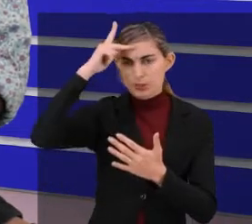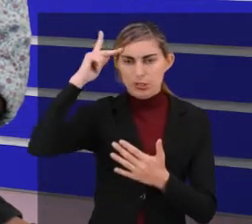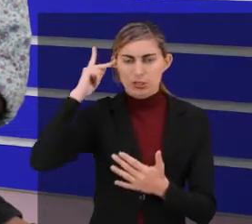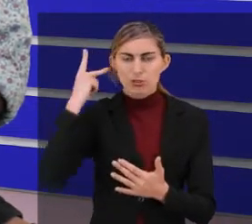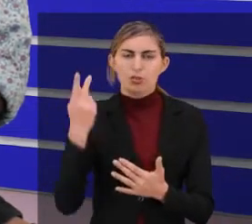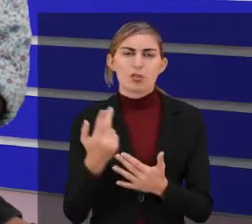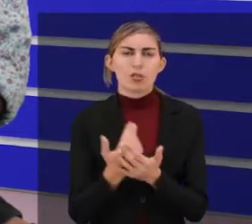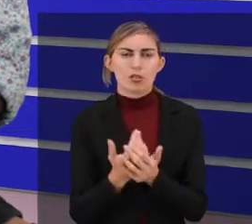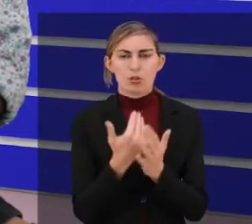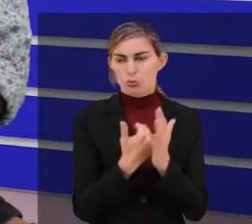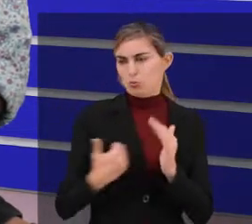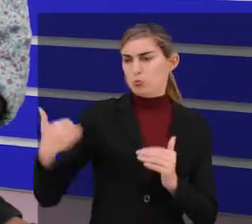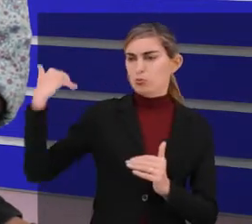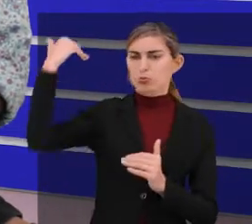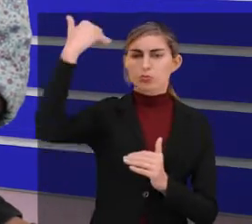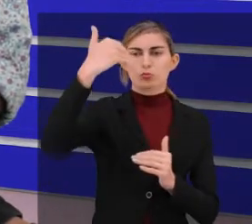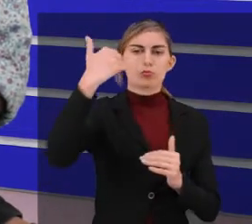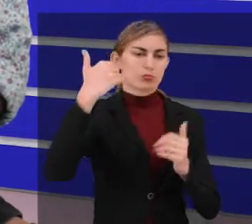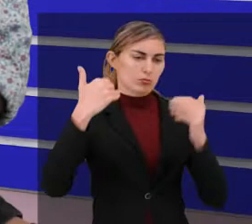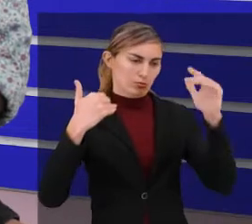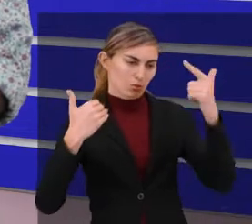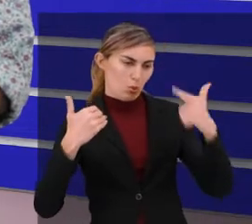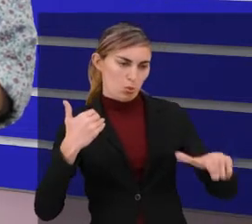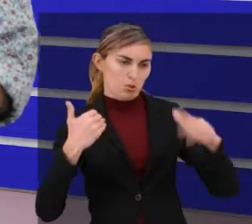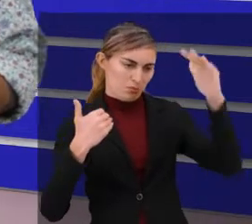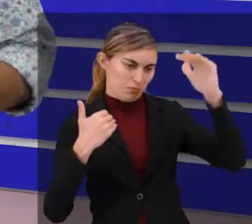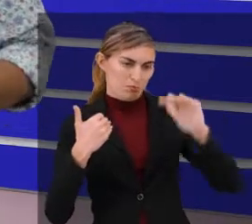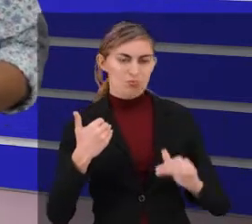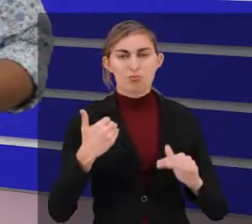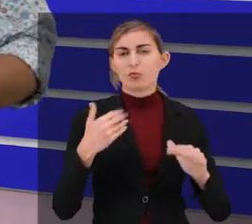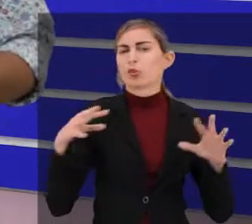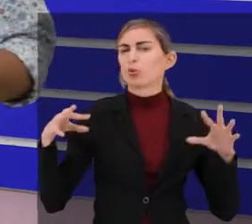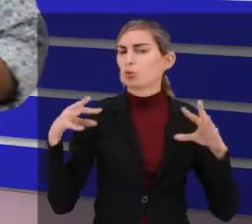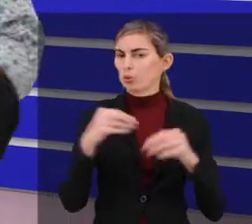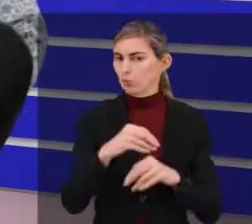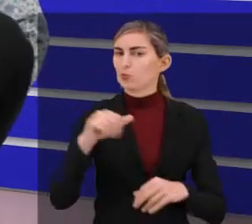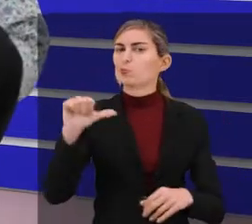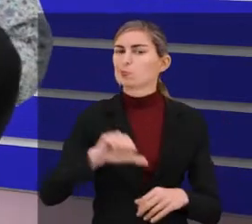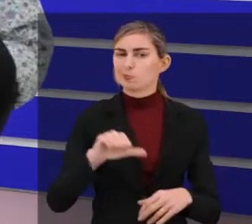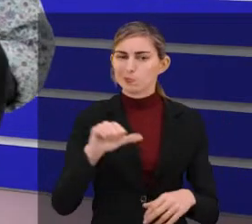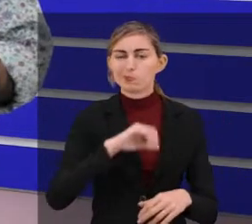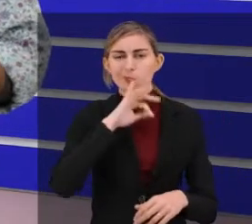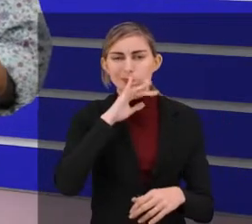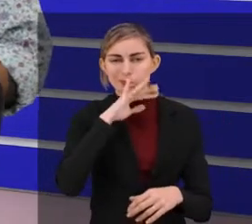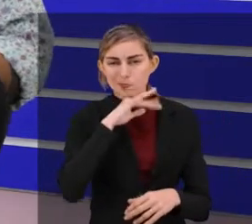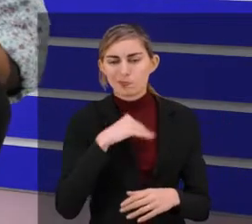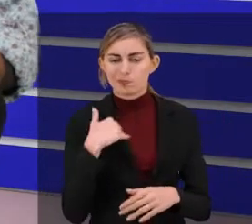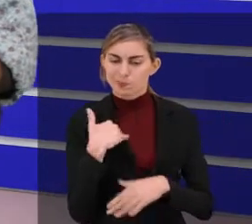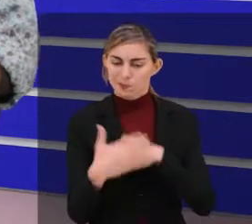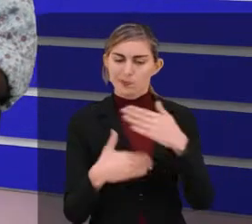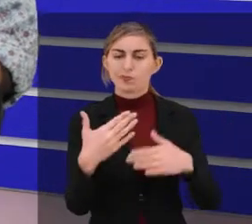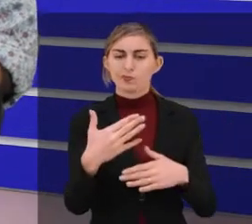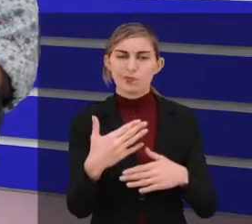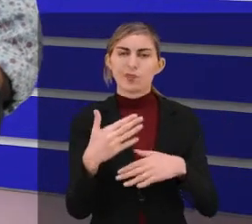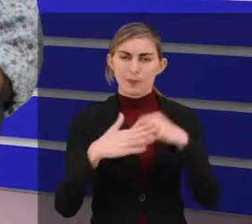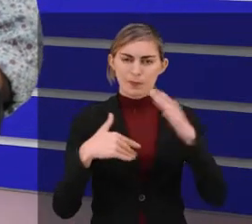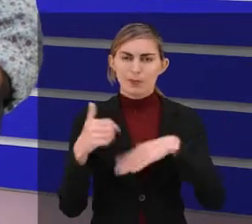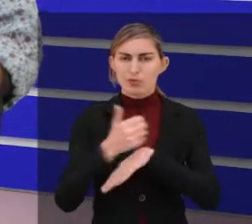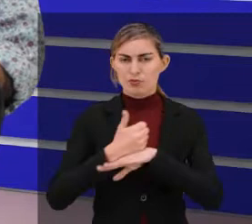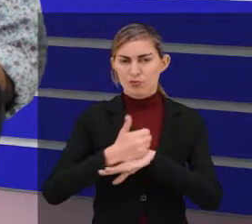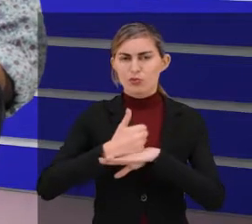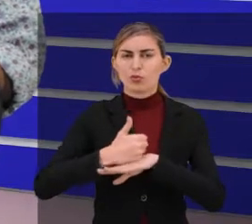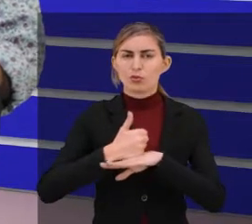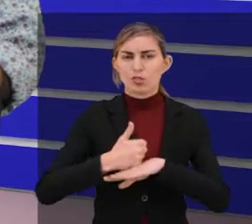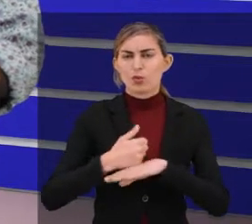se colocam como superiores às outras. Isso tudo é muito ruim. Ao longo da minha trajetória